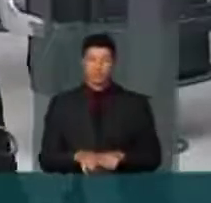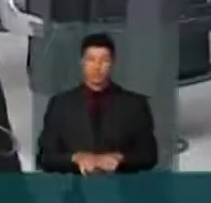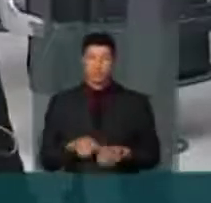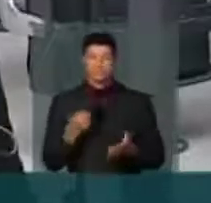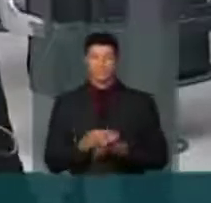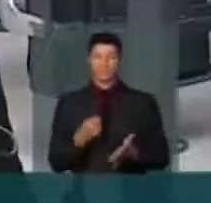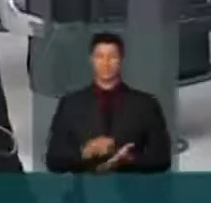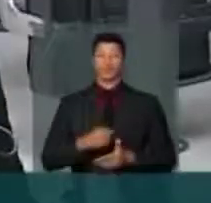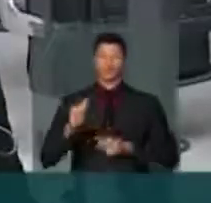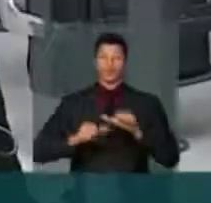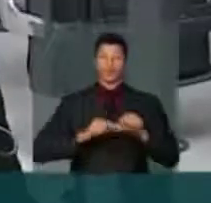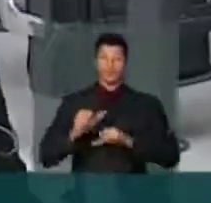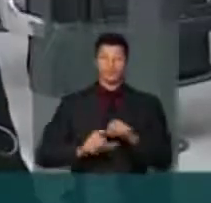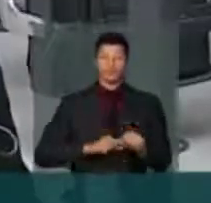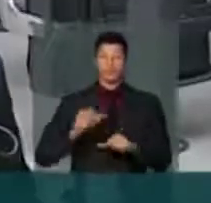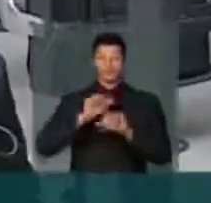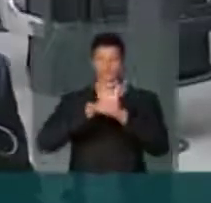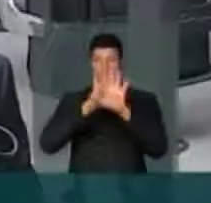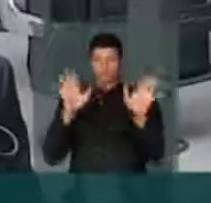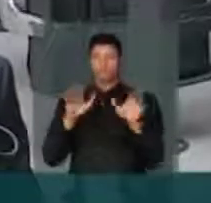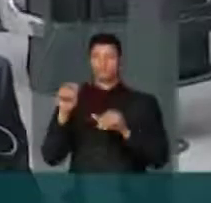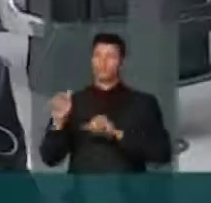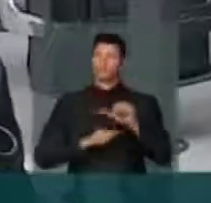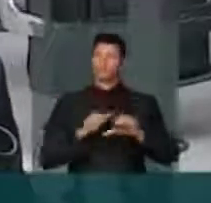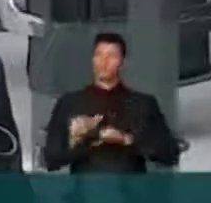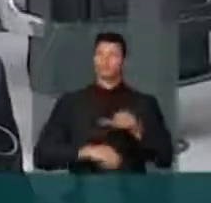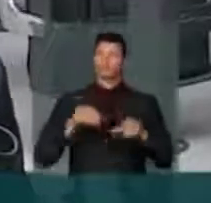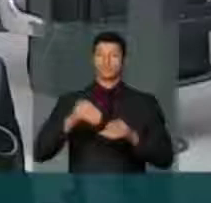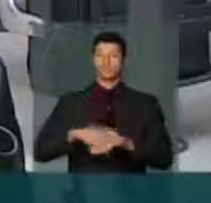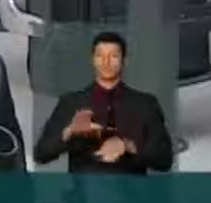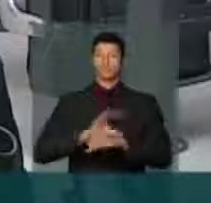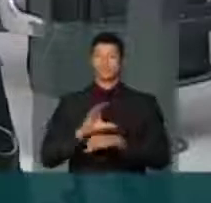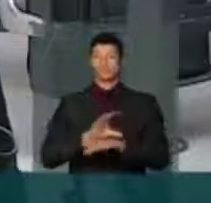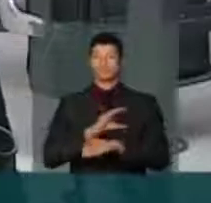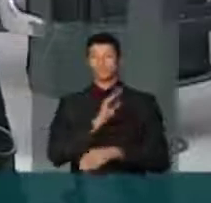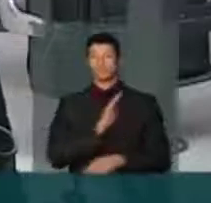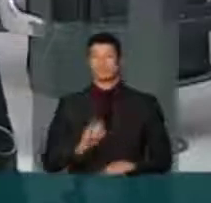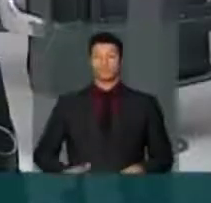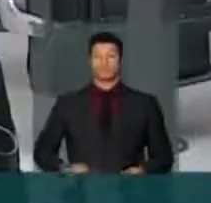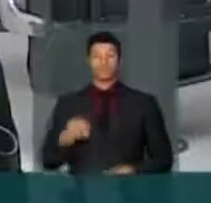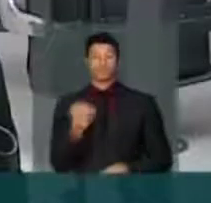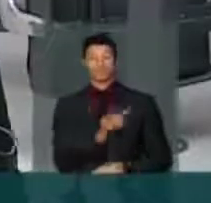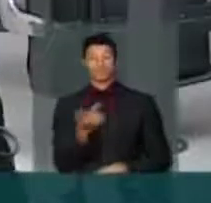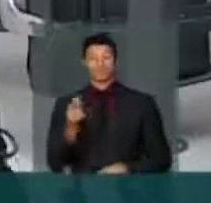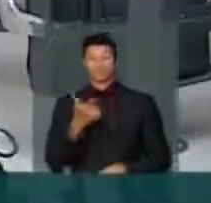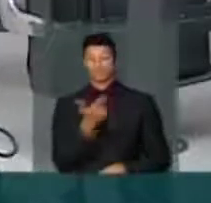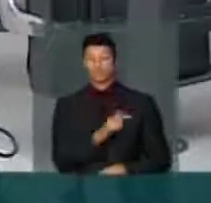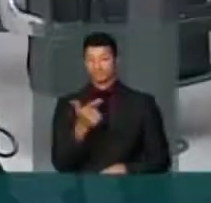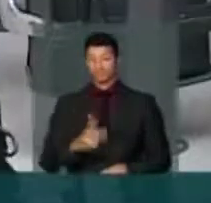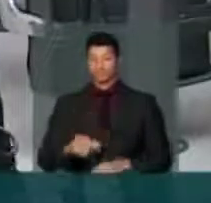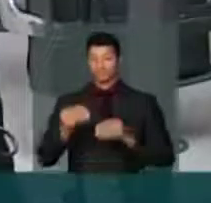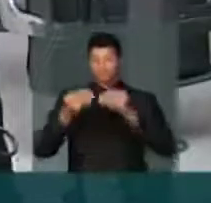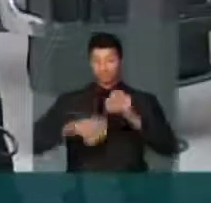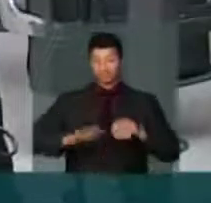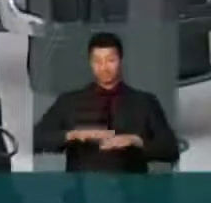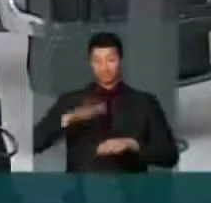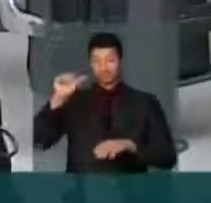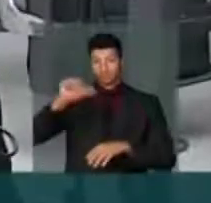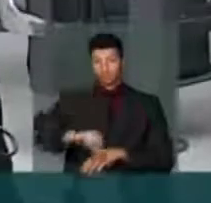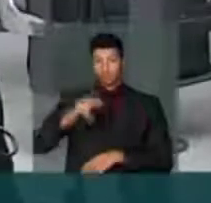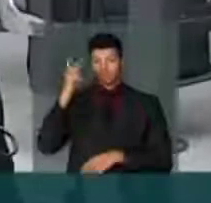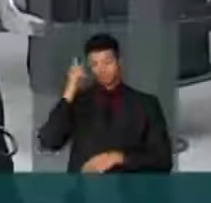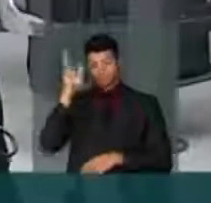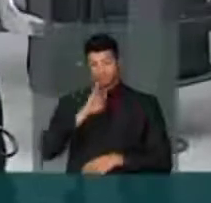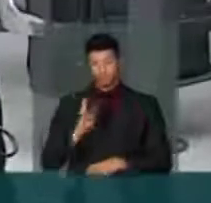cobra uma mudança. Cobra de forma muito clara uma mudança na postura desse governo, para que nós não tenhamos consequências ainda piores para o